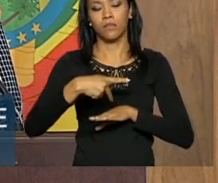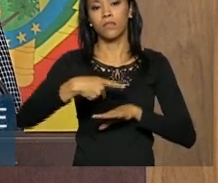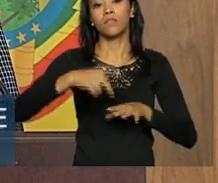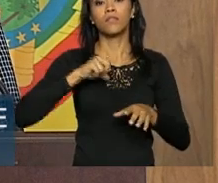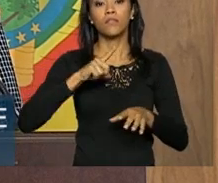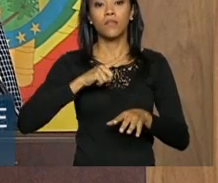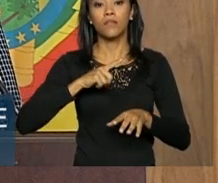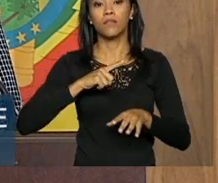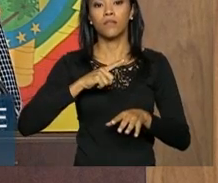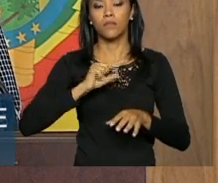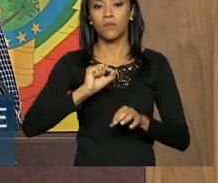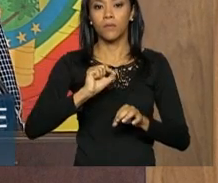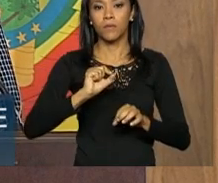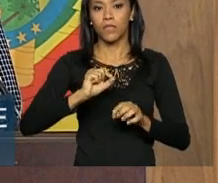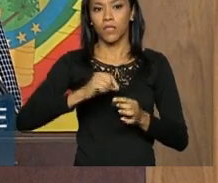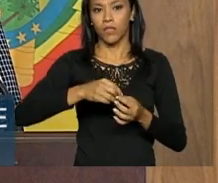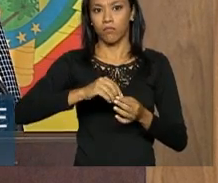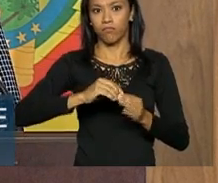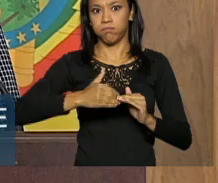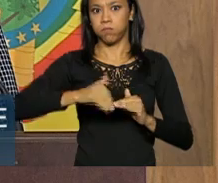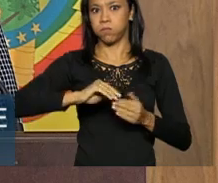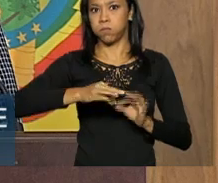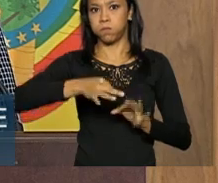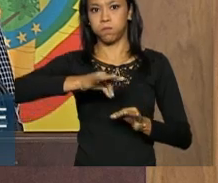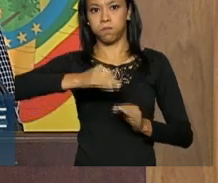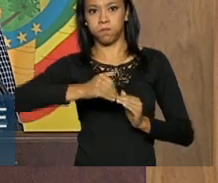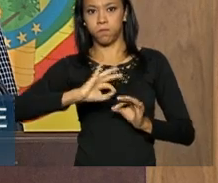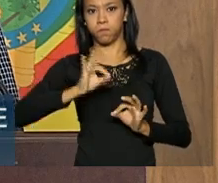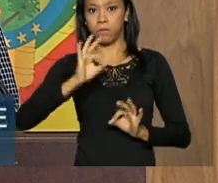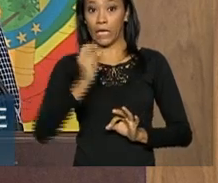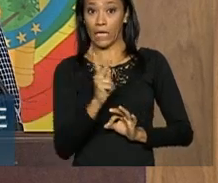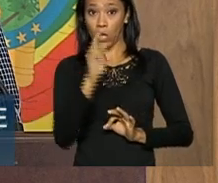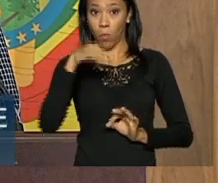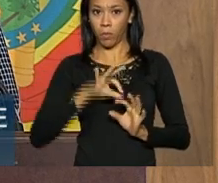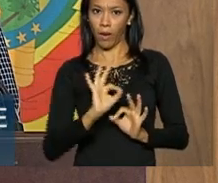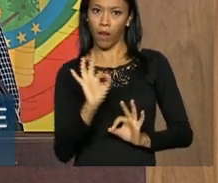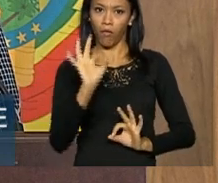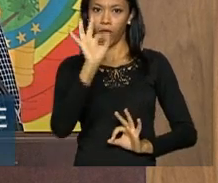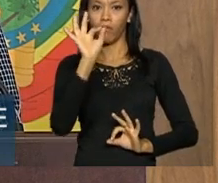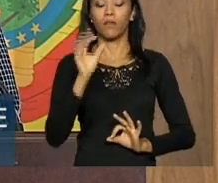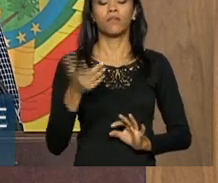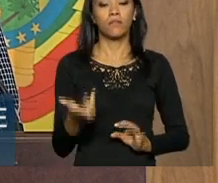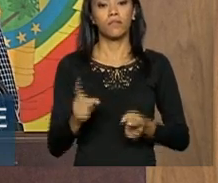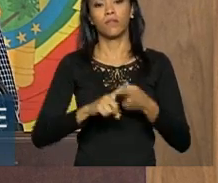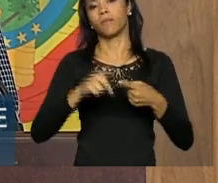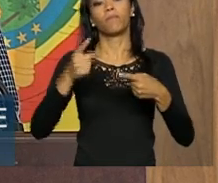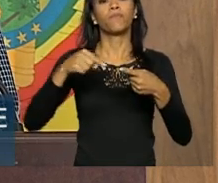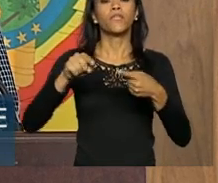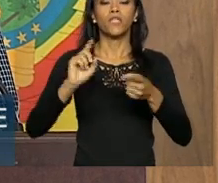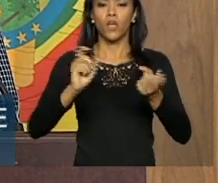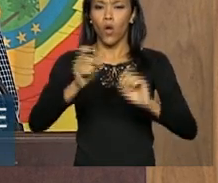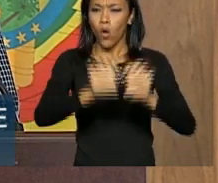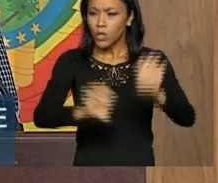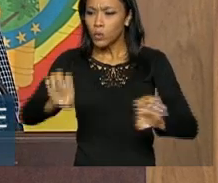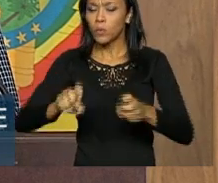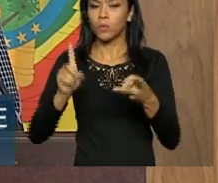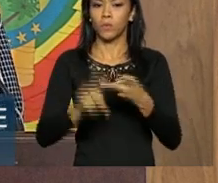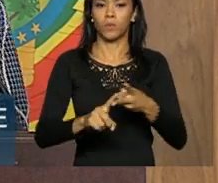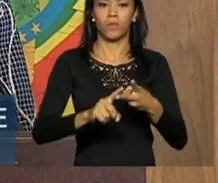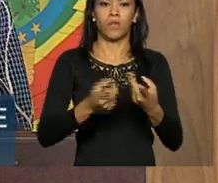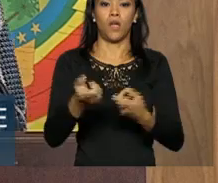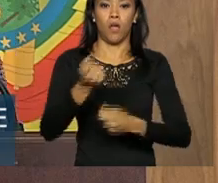compartilham fronteira tão imensa. Infraestrutura, defesa, comércio e